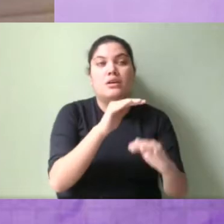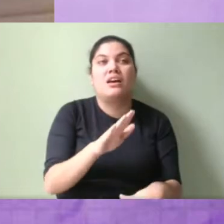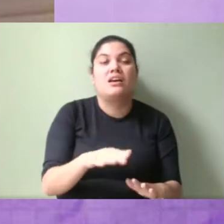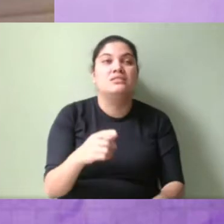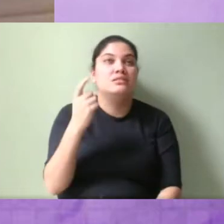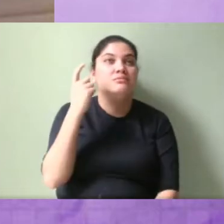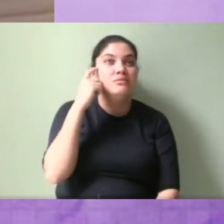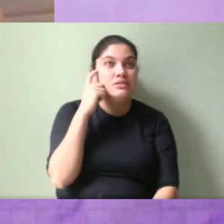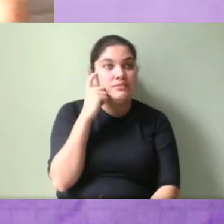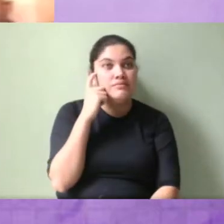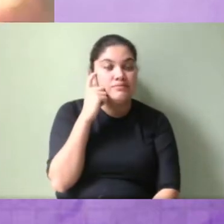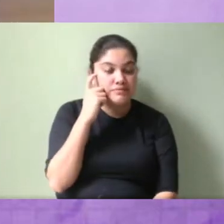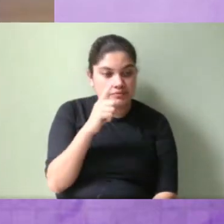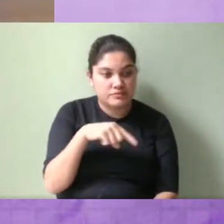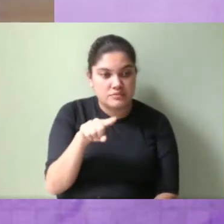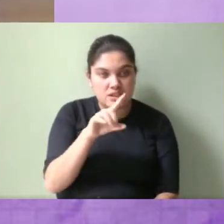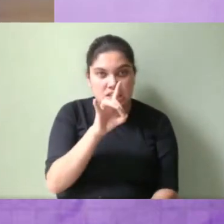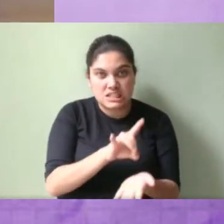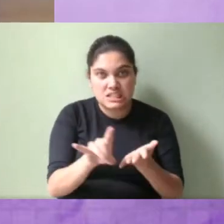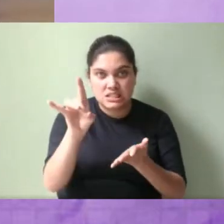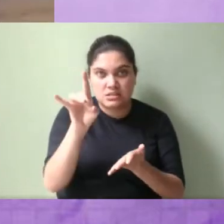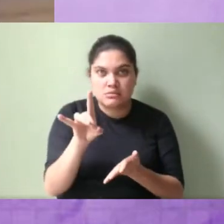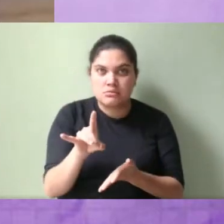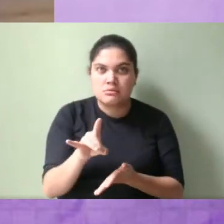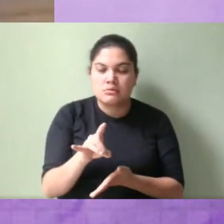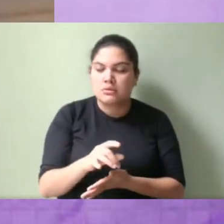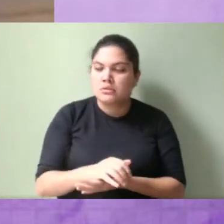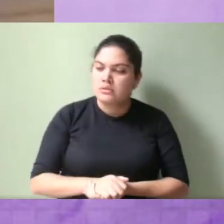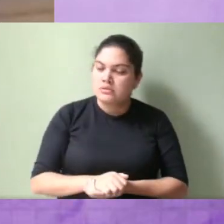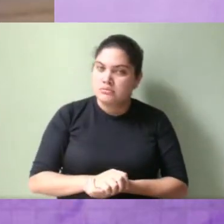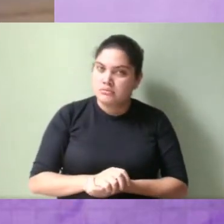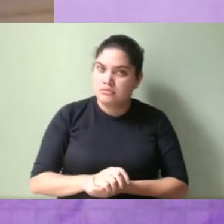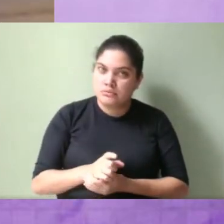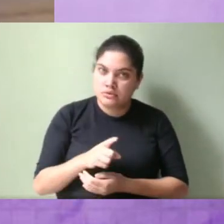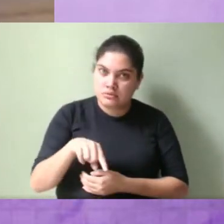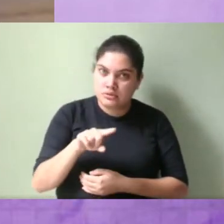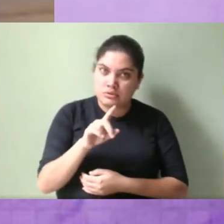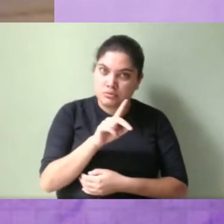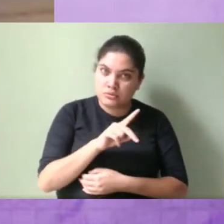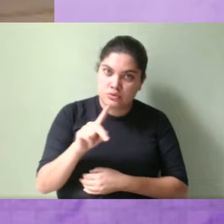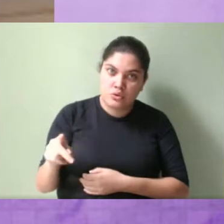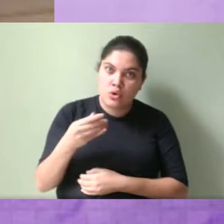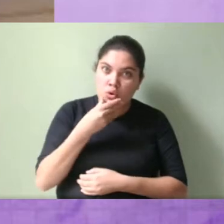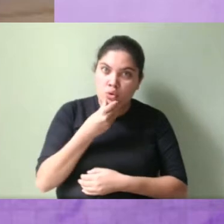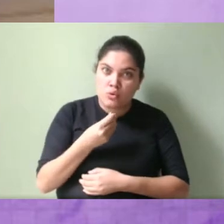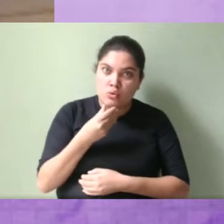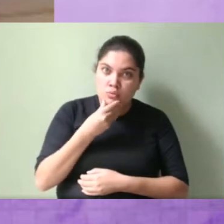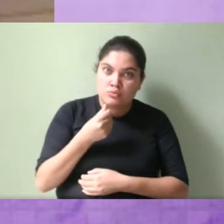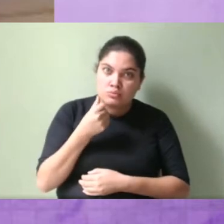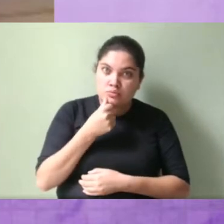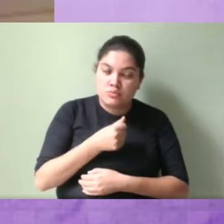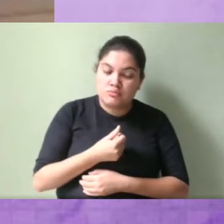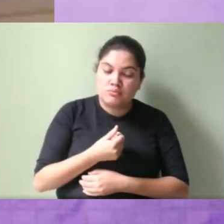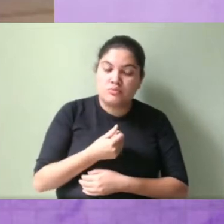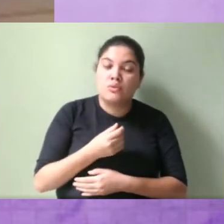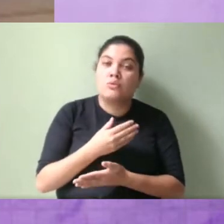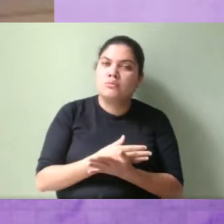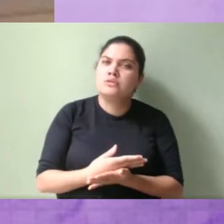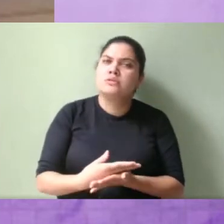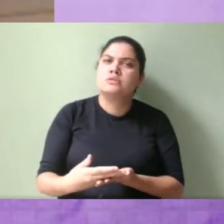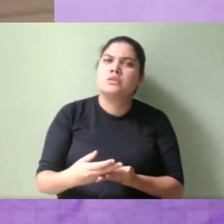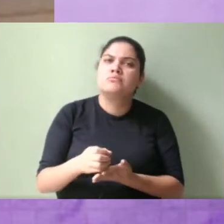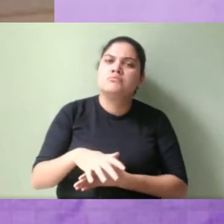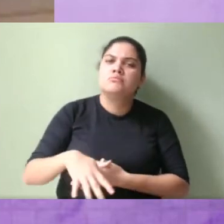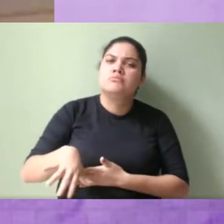alguém que está falando disso, elas trocam ideia com desconhecidos e não trocam com vocês porque vocês são figuras de autoridade. Porque às vezes eles acham que vocês